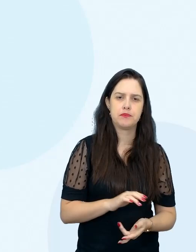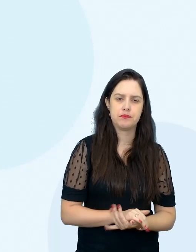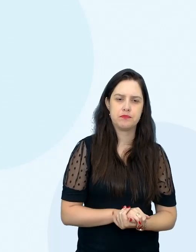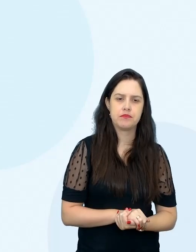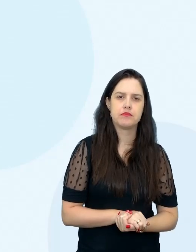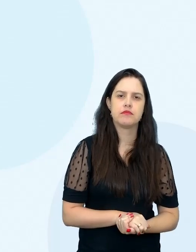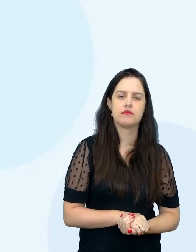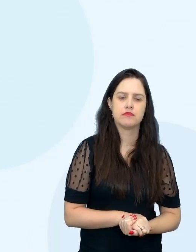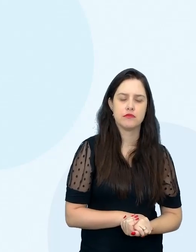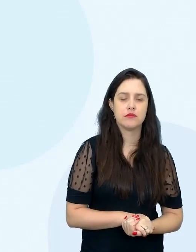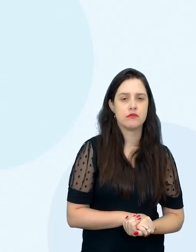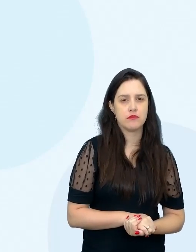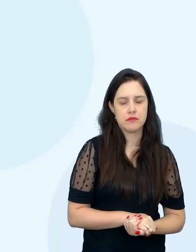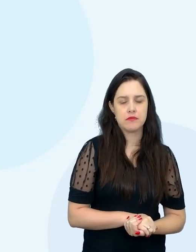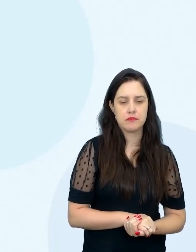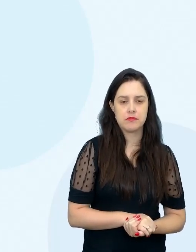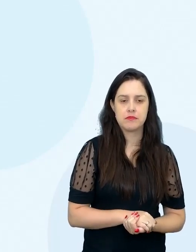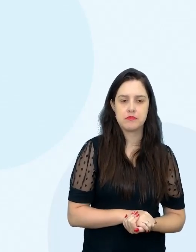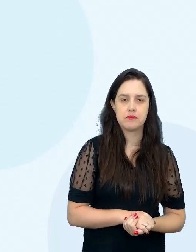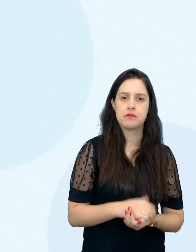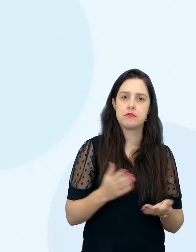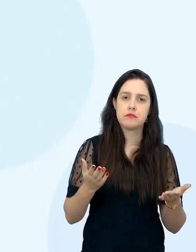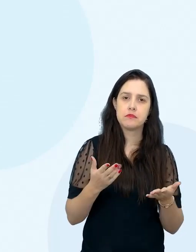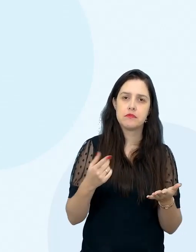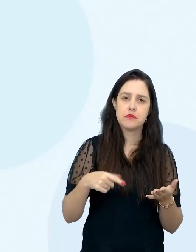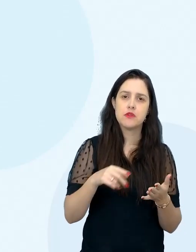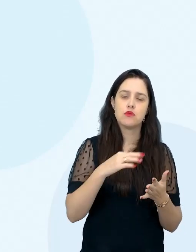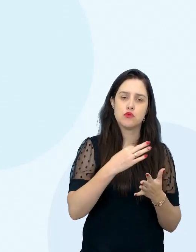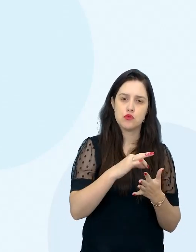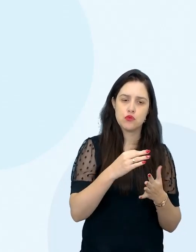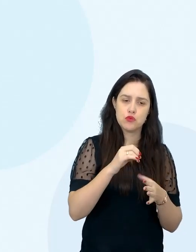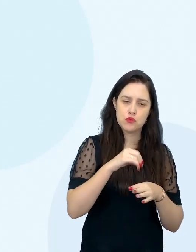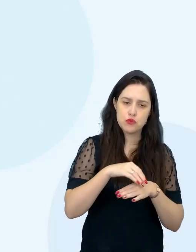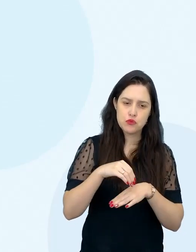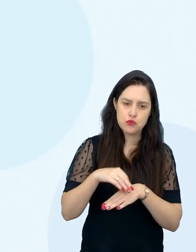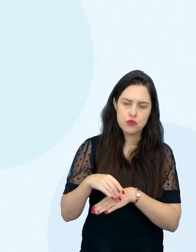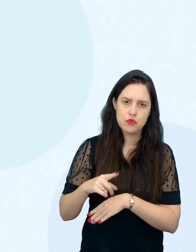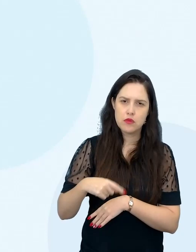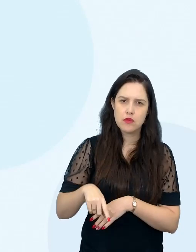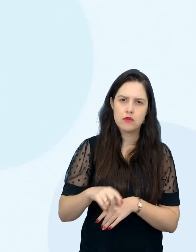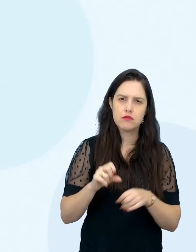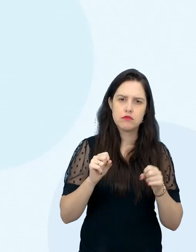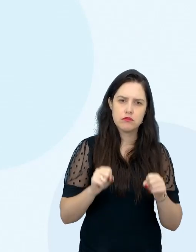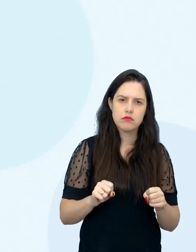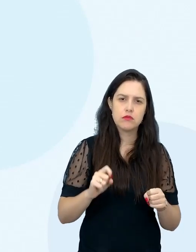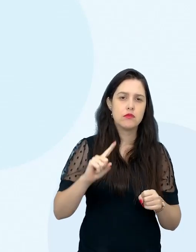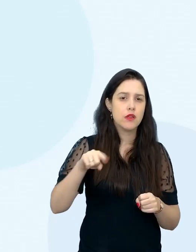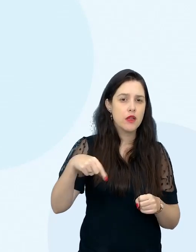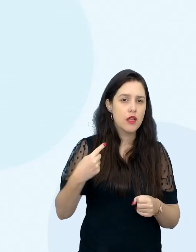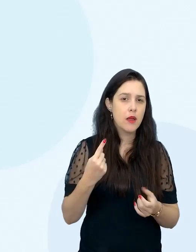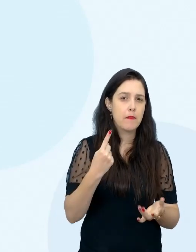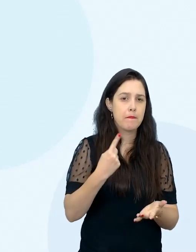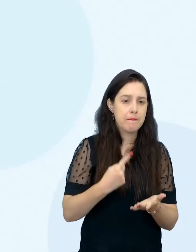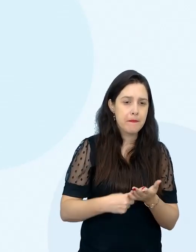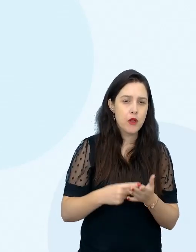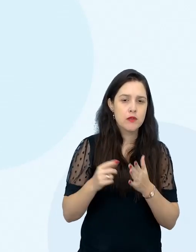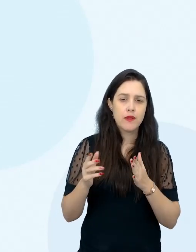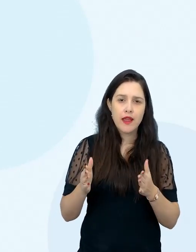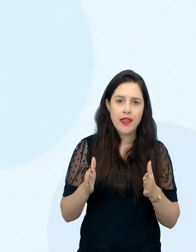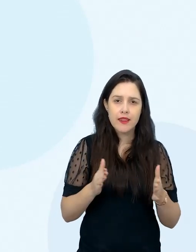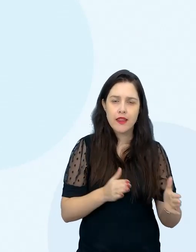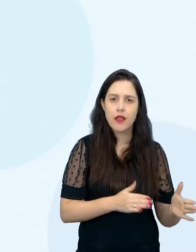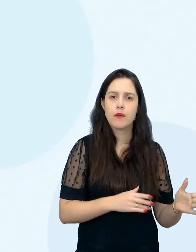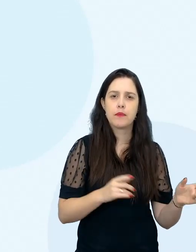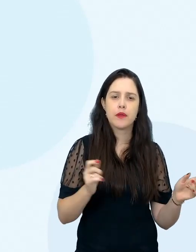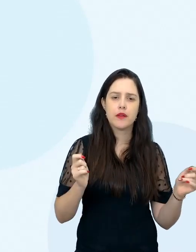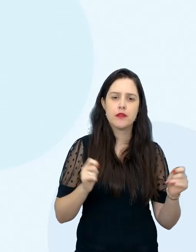artes, né, e assim por diante, tá, pessoal? Então, são sugestões aí de como a gente pode destrinchar as próximas etapas, tá? Mas o